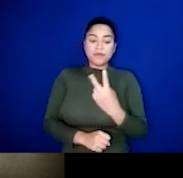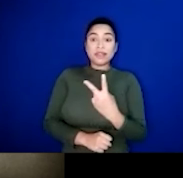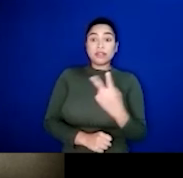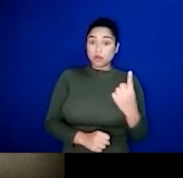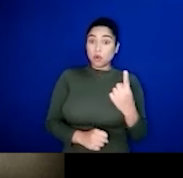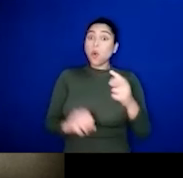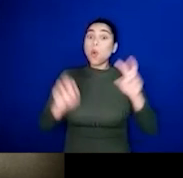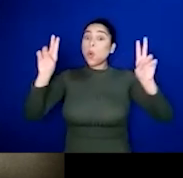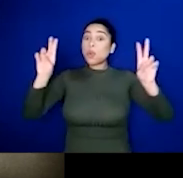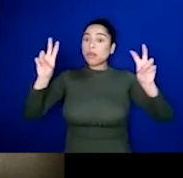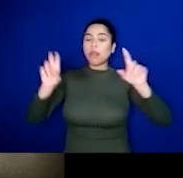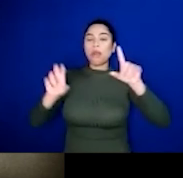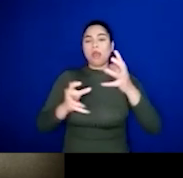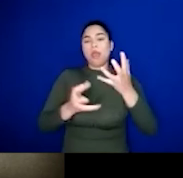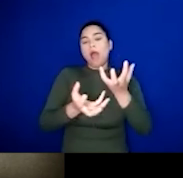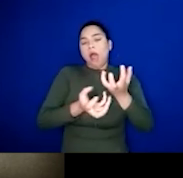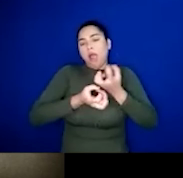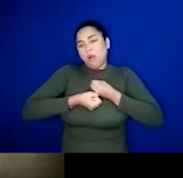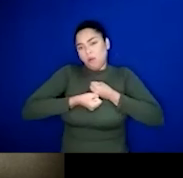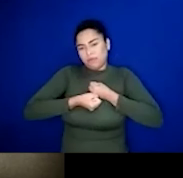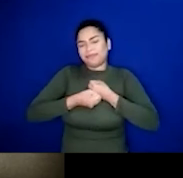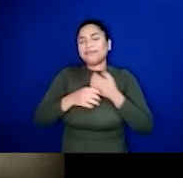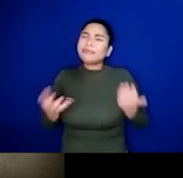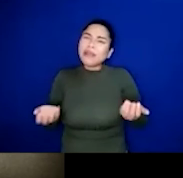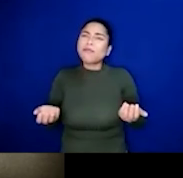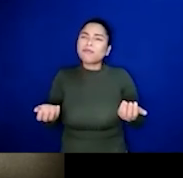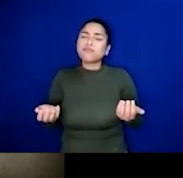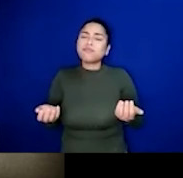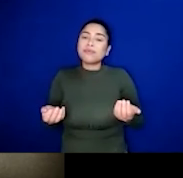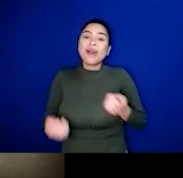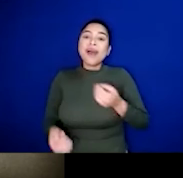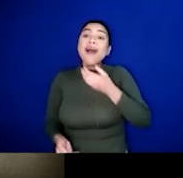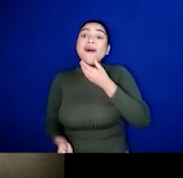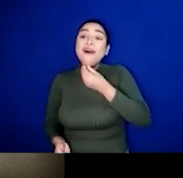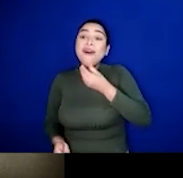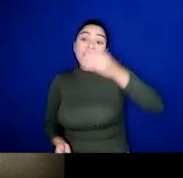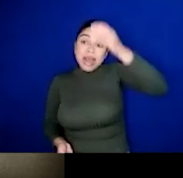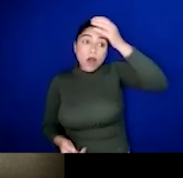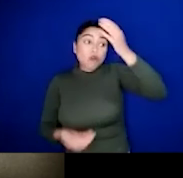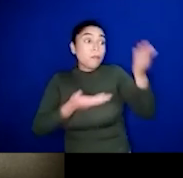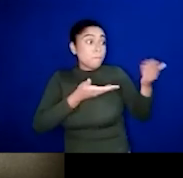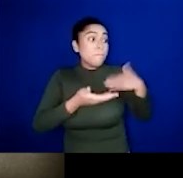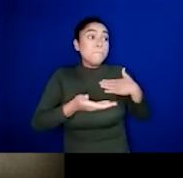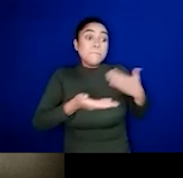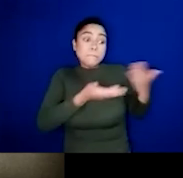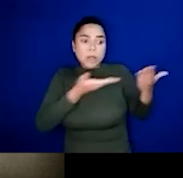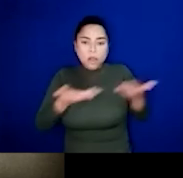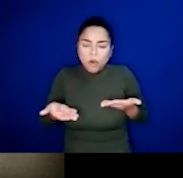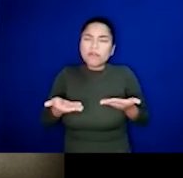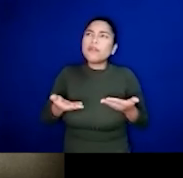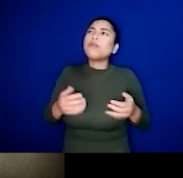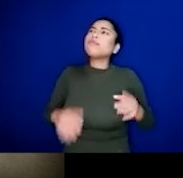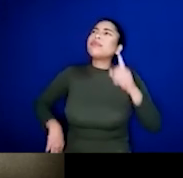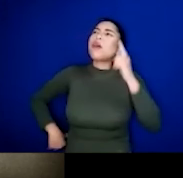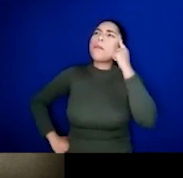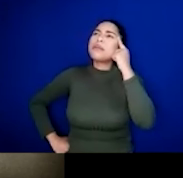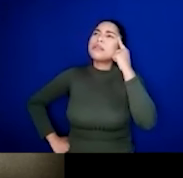aí eu falei quando foi convidado pelo Cláudio para fazer essa apresentação ou comentei Poxa o tema tem tudo a ver com essa questão da